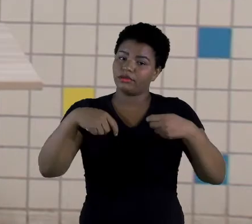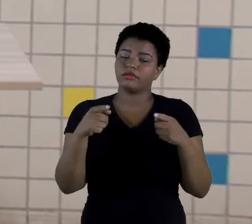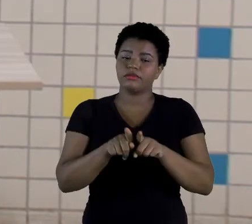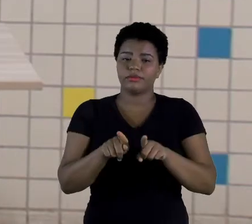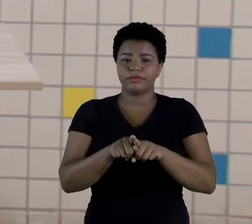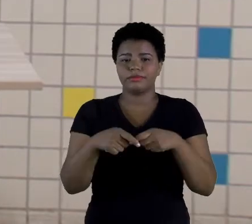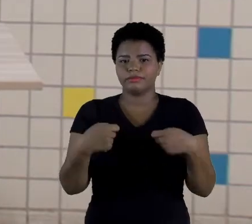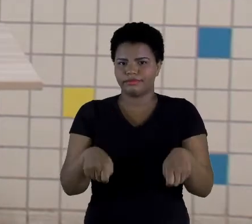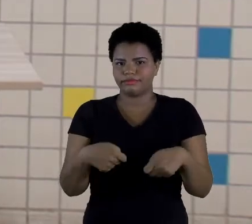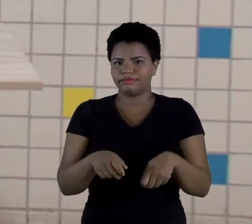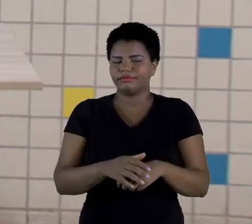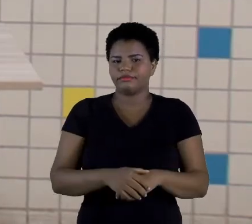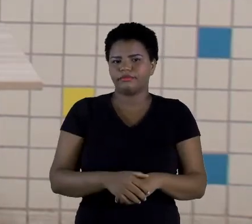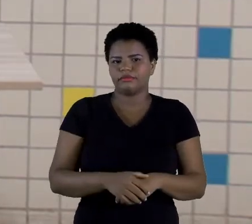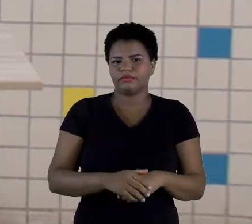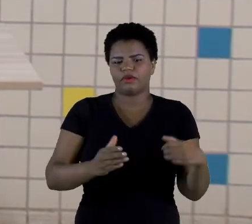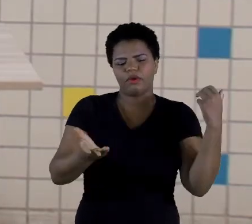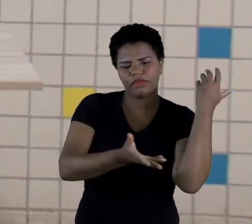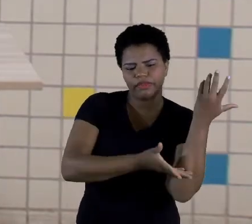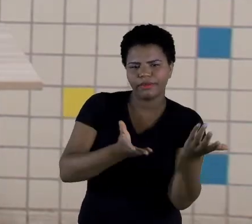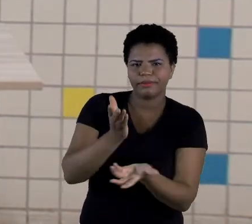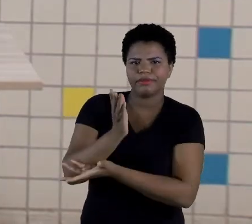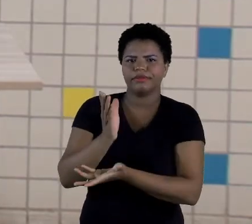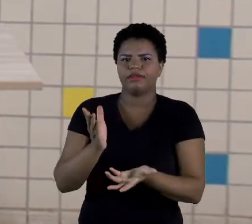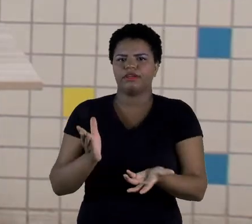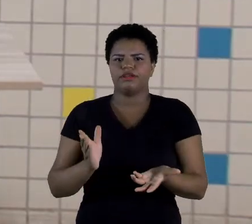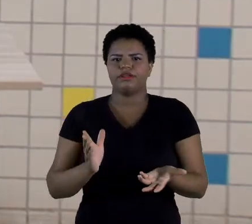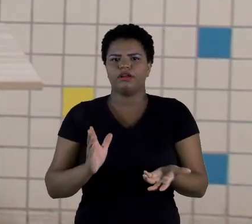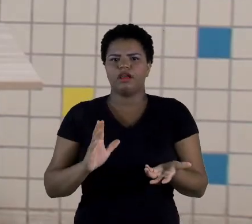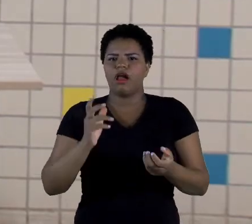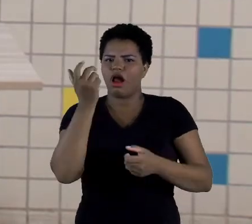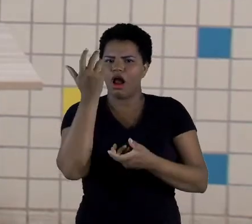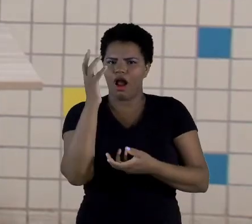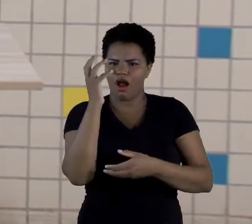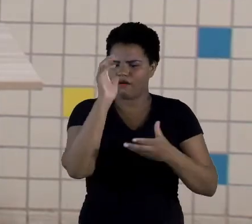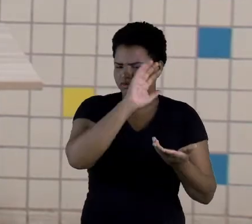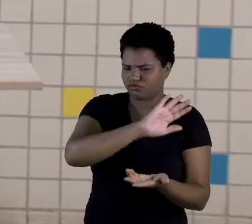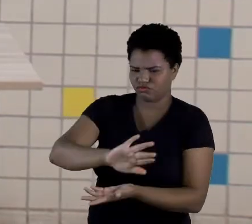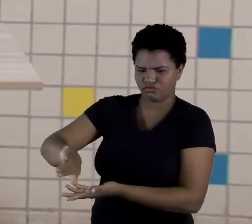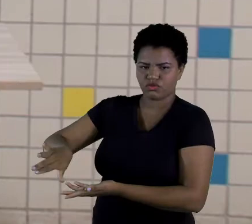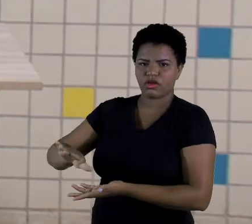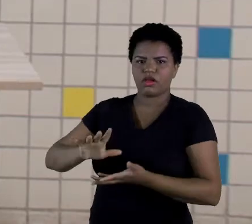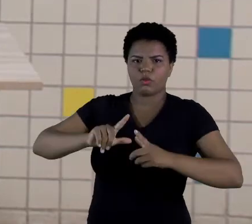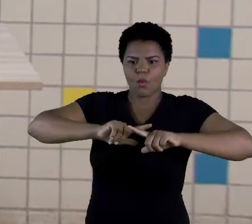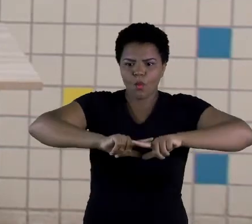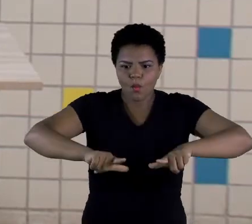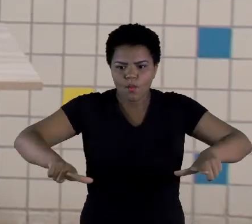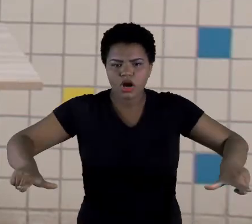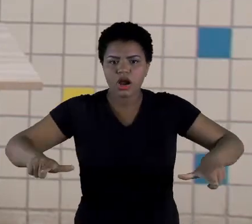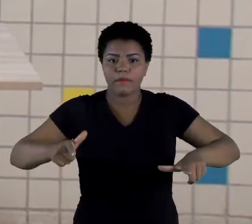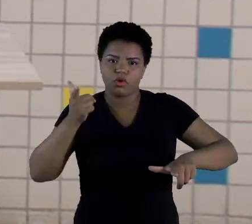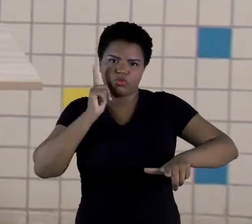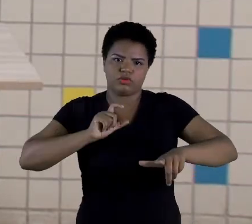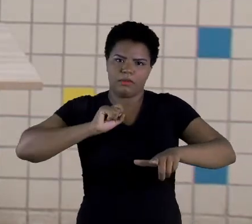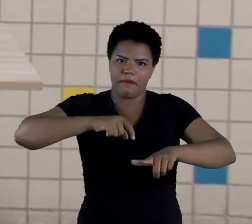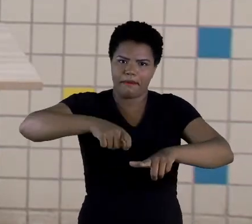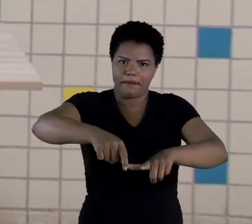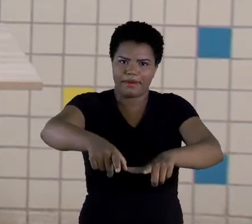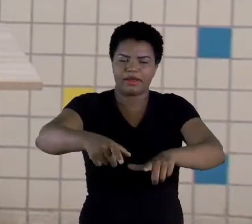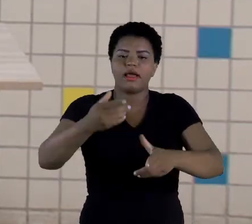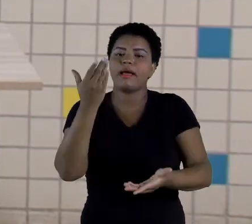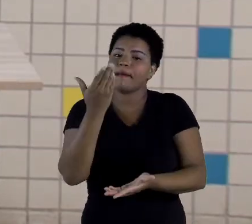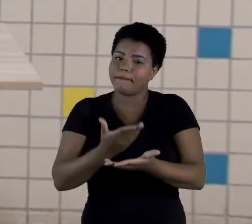eu vou desmatar a terra, que eu tiro ali as árvores, que eu limpo aquela terra para plantar, ela perde muito das